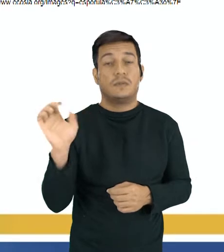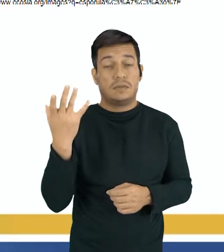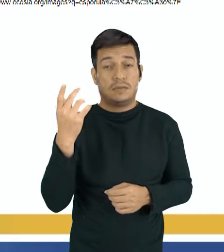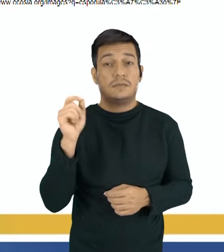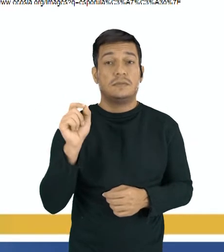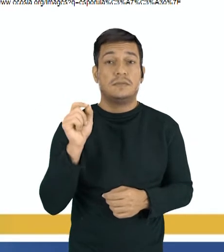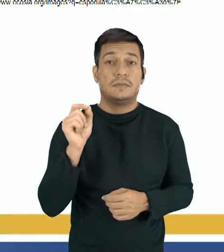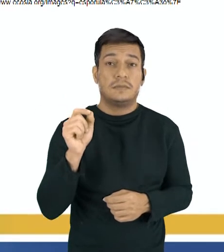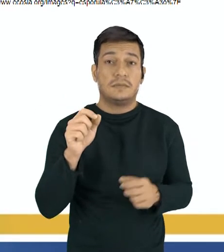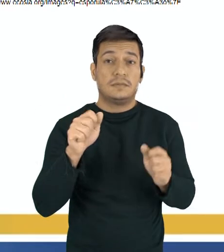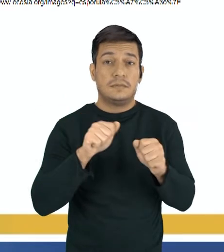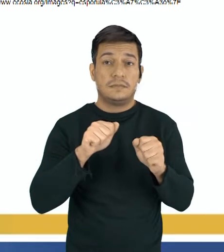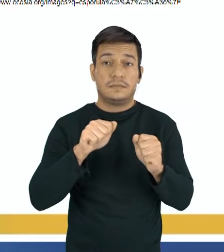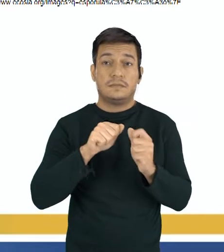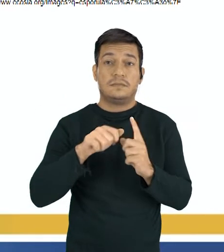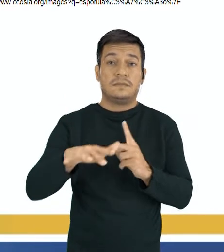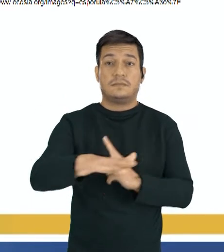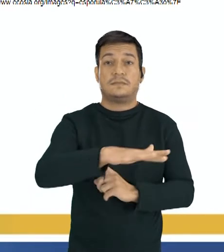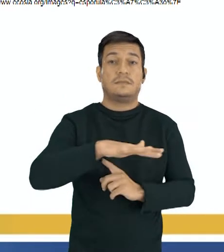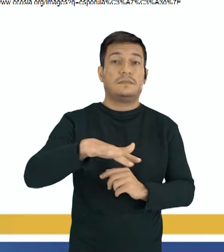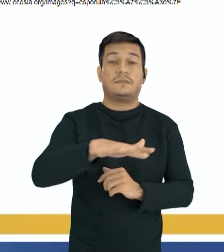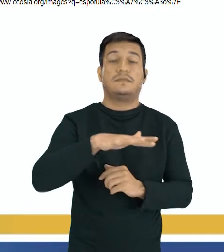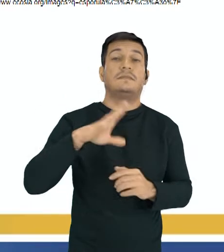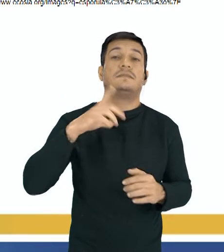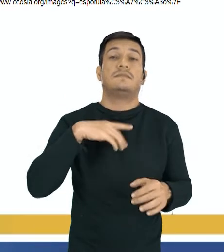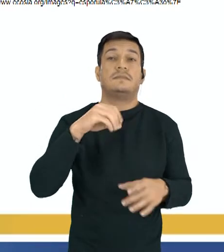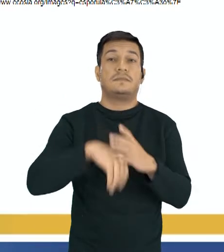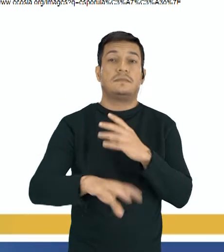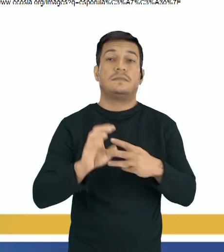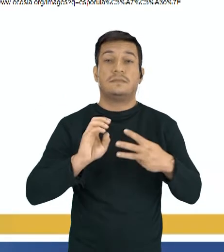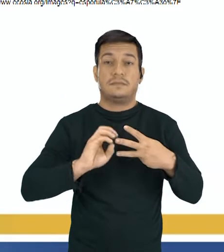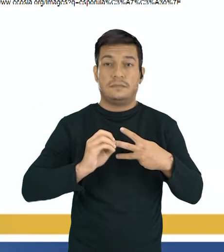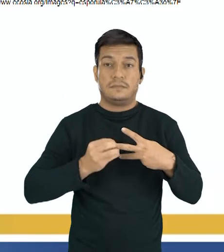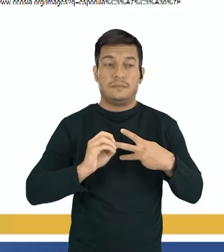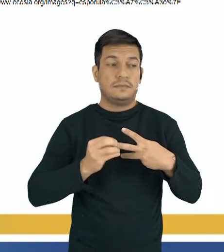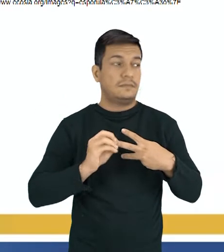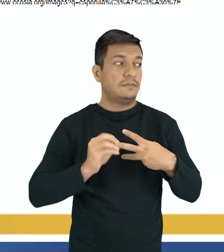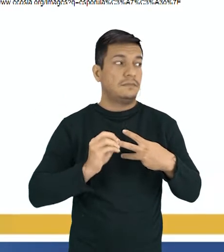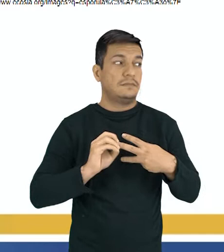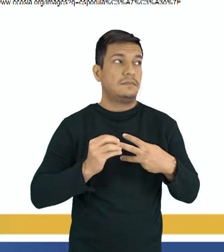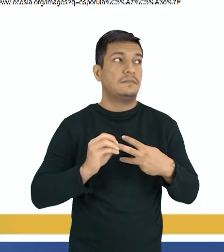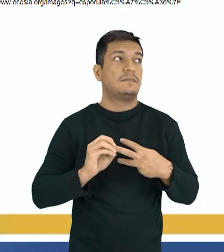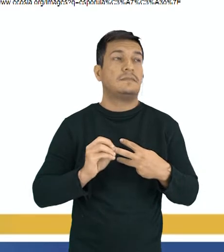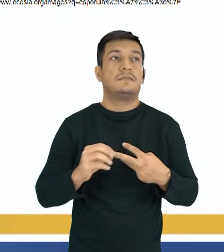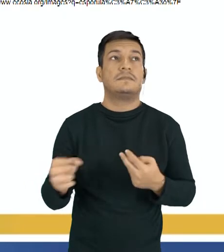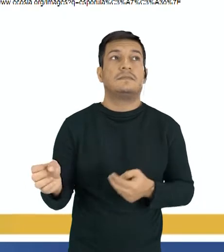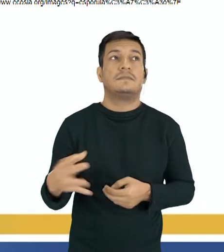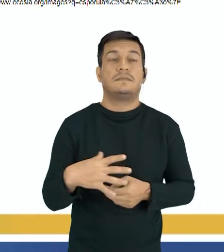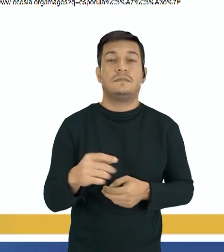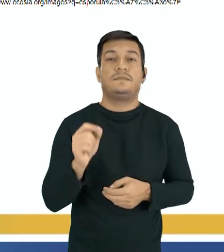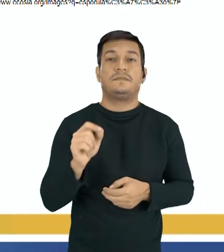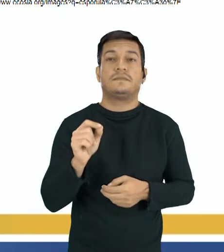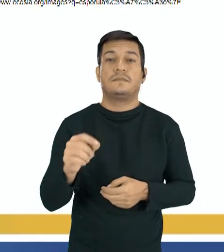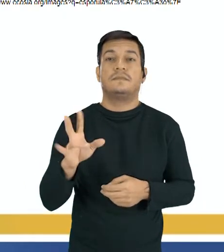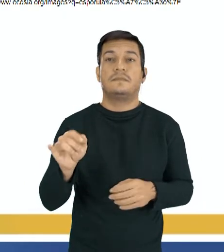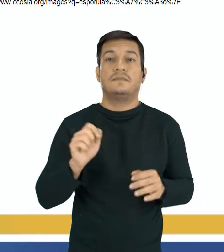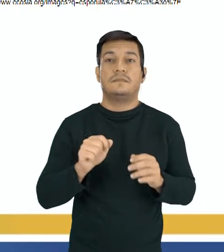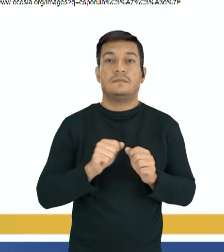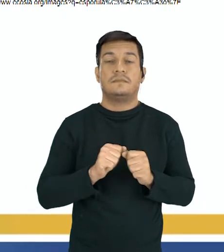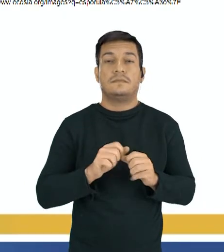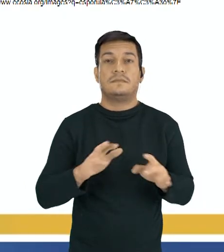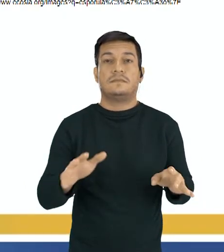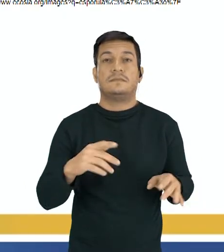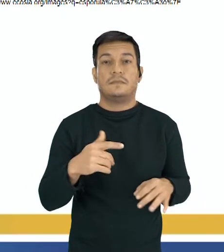uma multiplicação daquele protozoário dentro de uma célula e esses novos indivíduos vão ser liberados